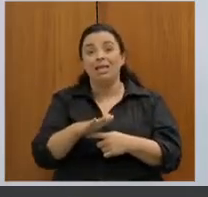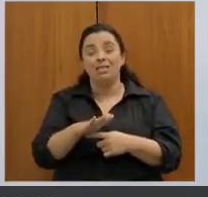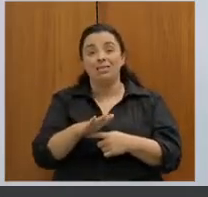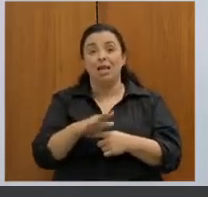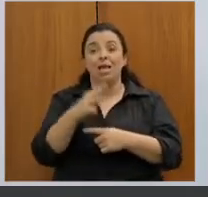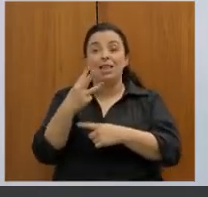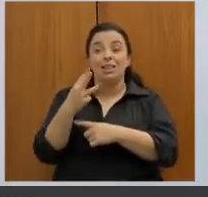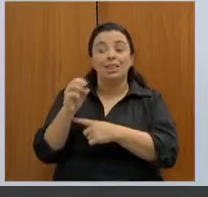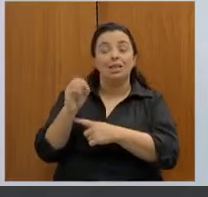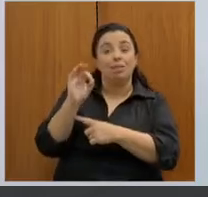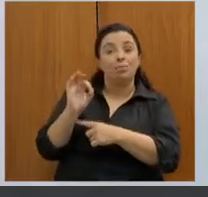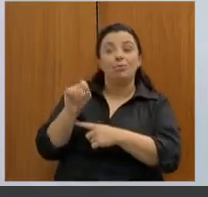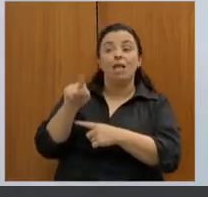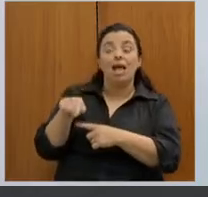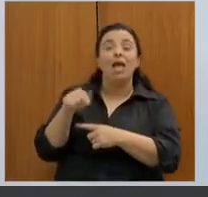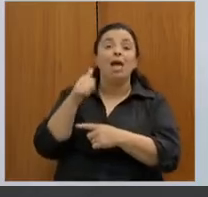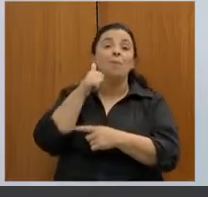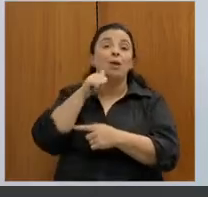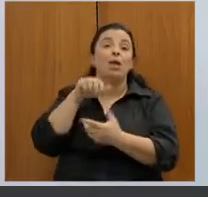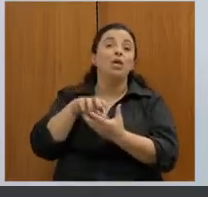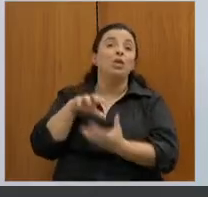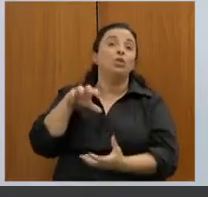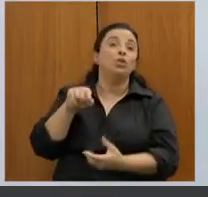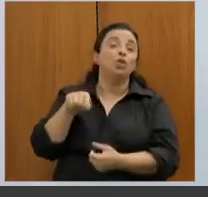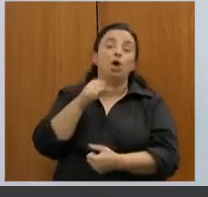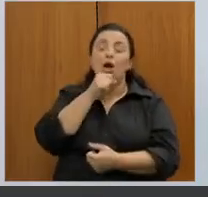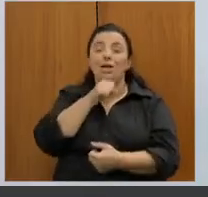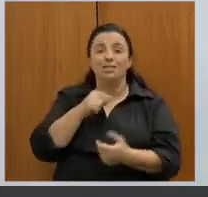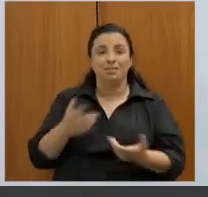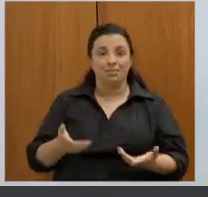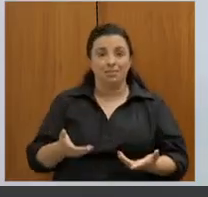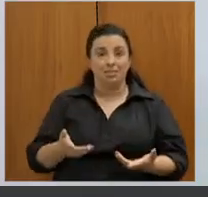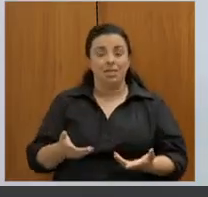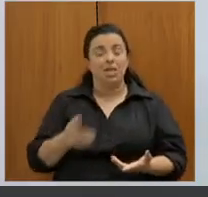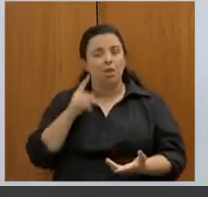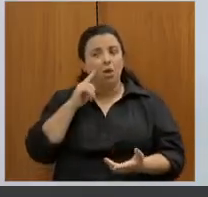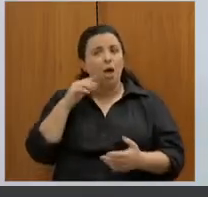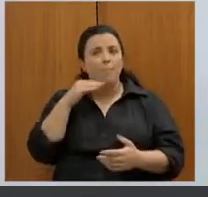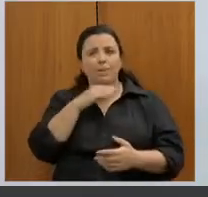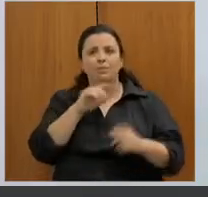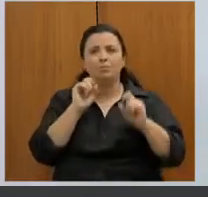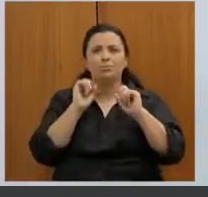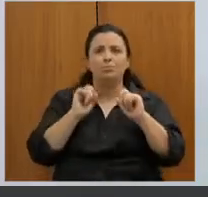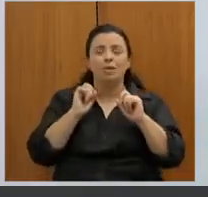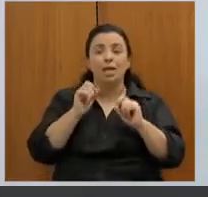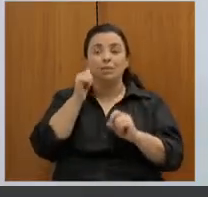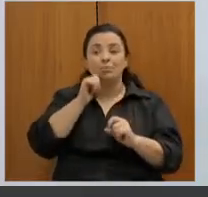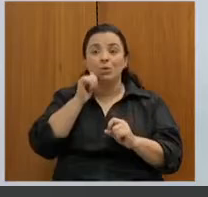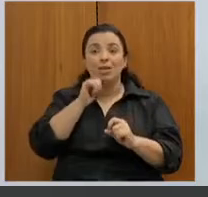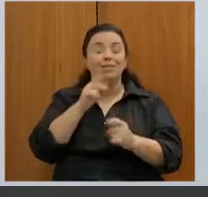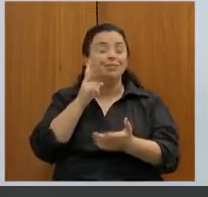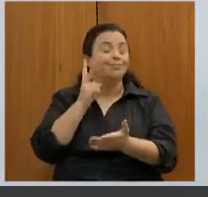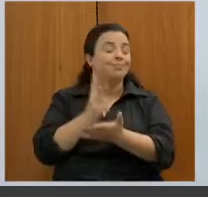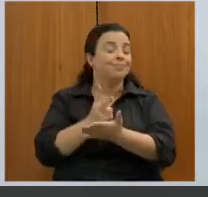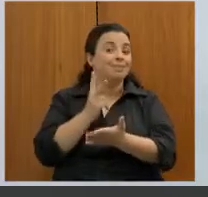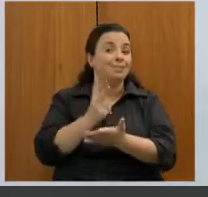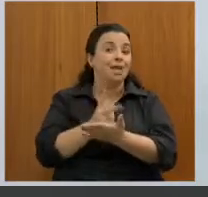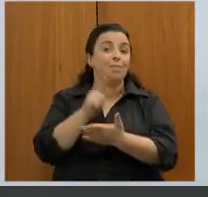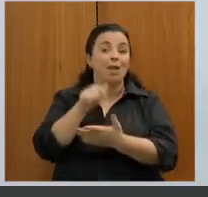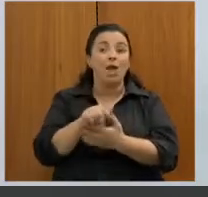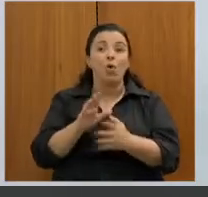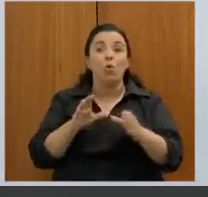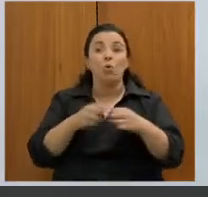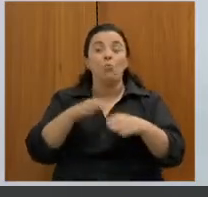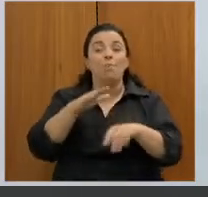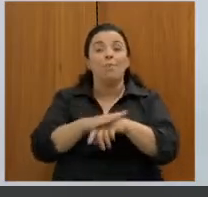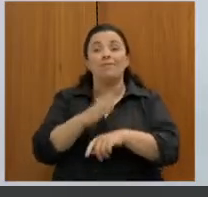então gente vê que mulheres já são consideradas grupos vulneráveis e tem mais outras duas vulnerabilidades que